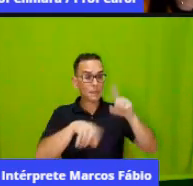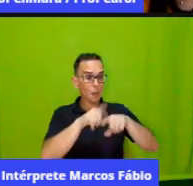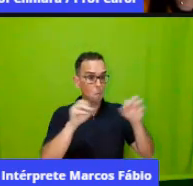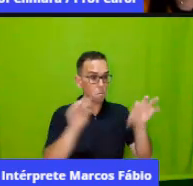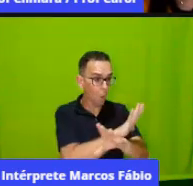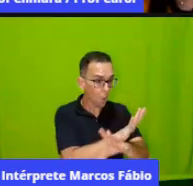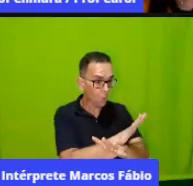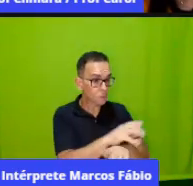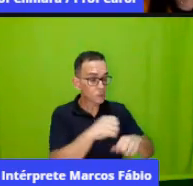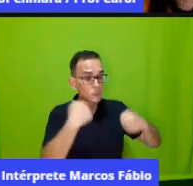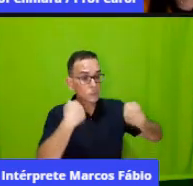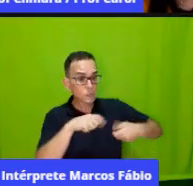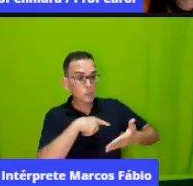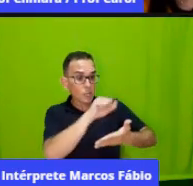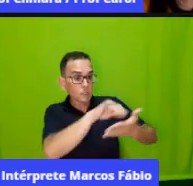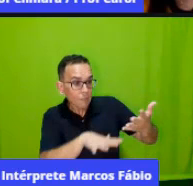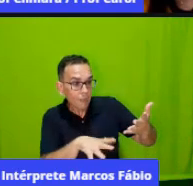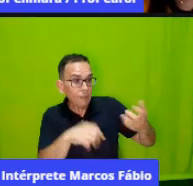da gente estar